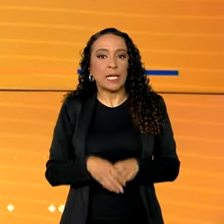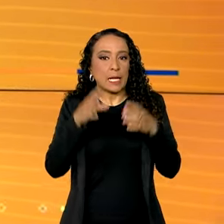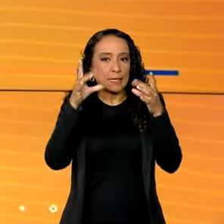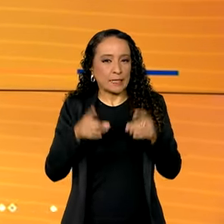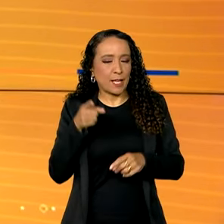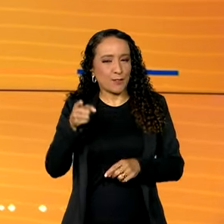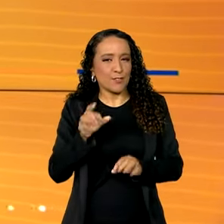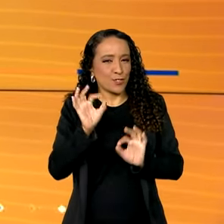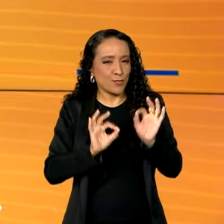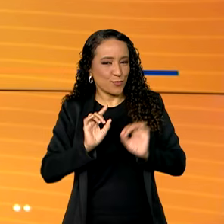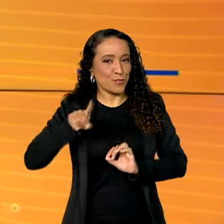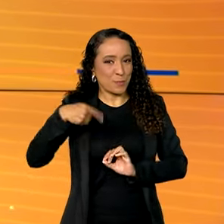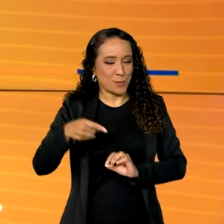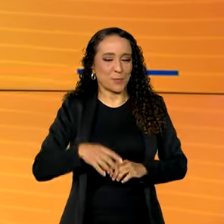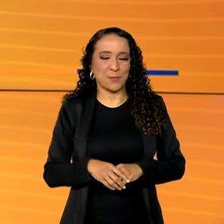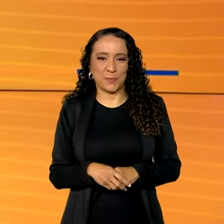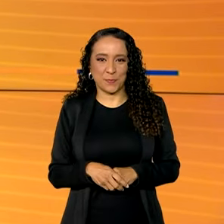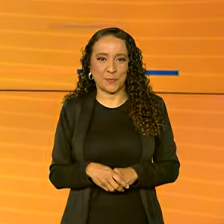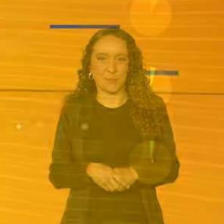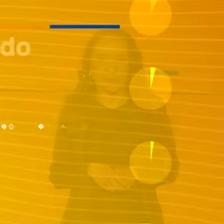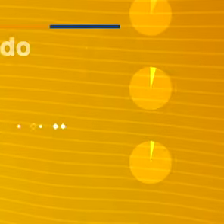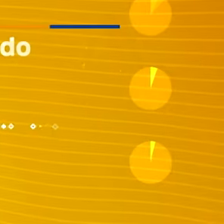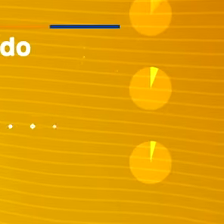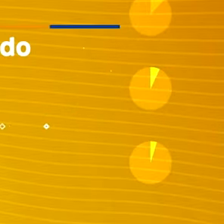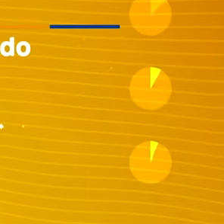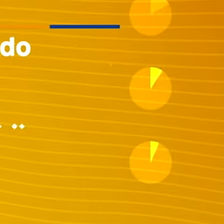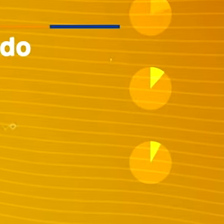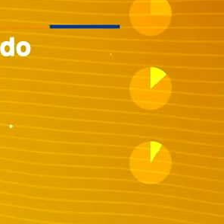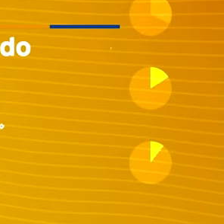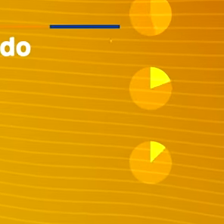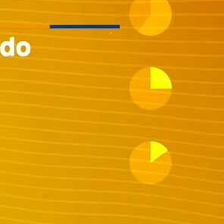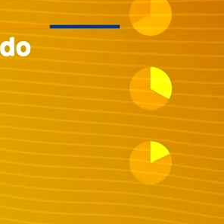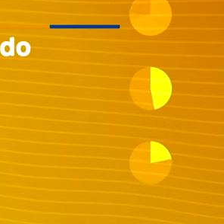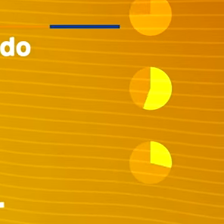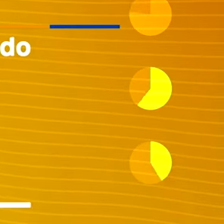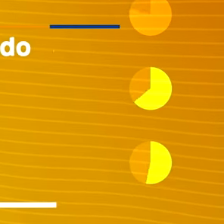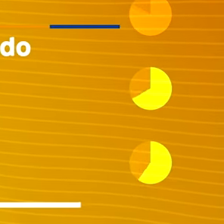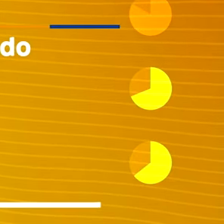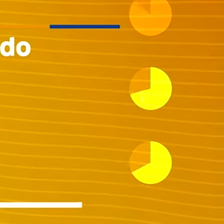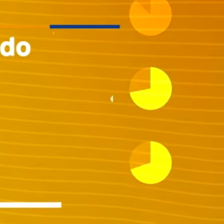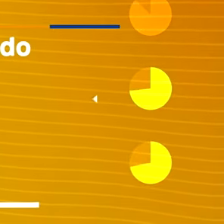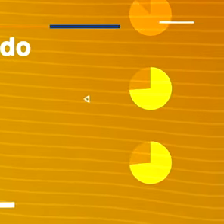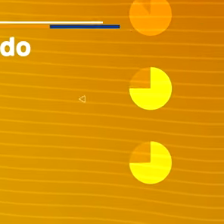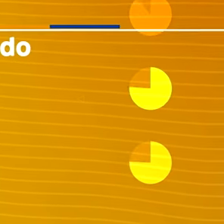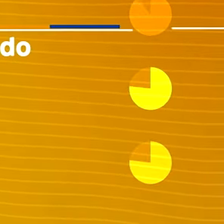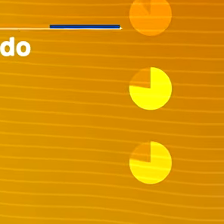Os detalhes você confere já já.